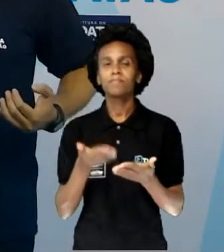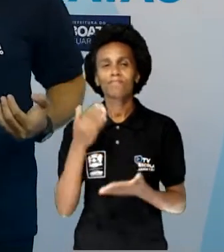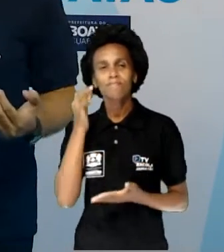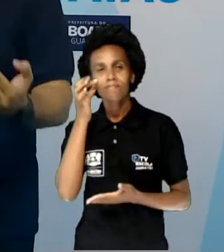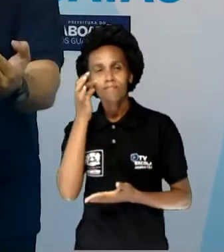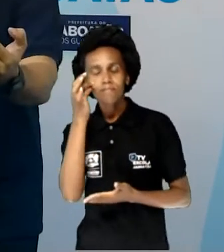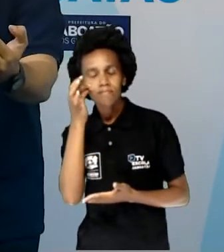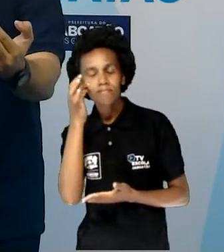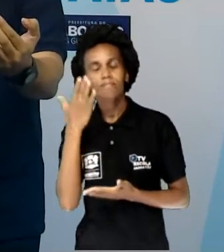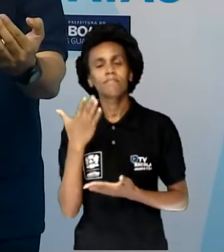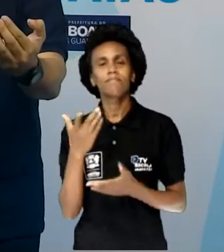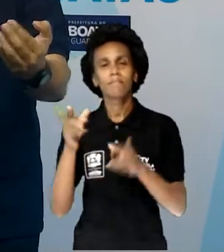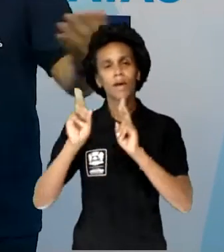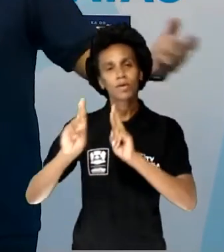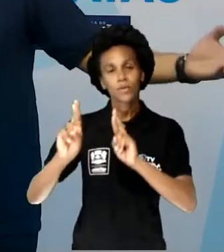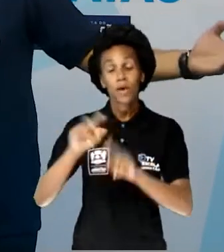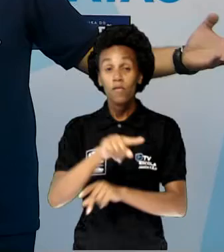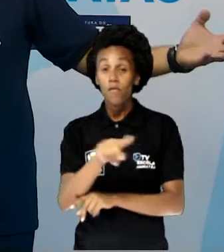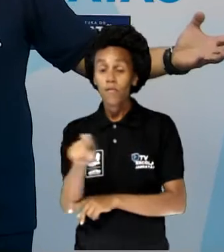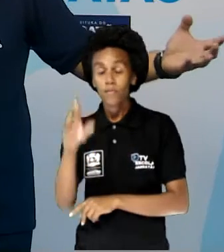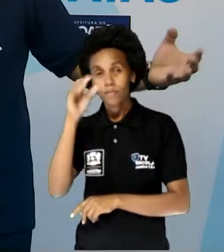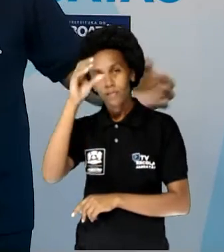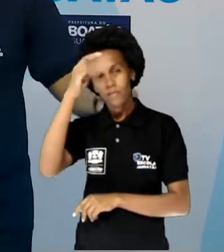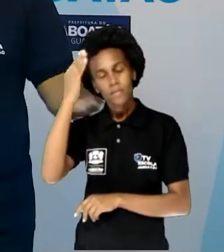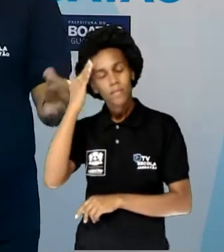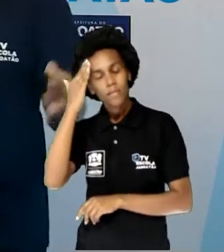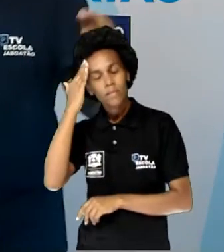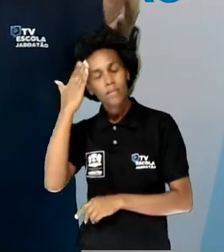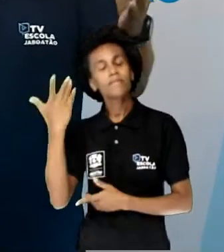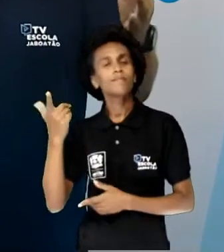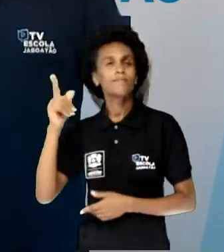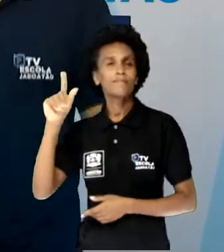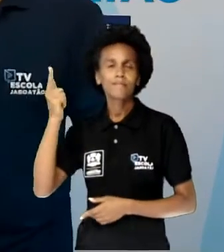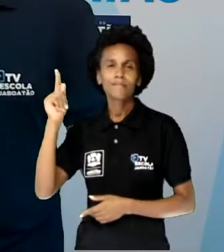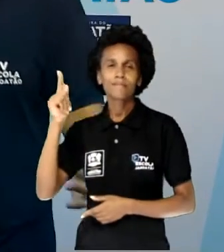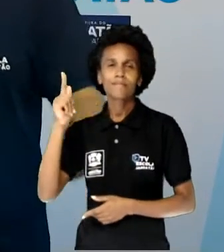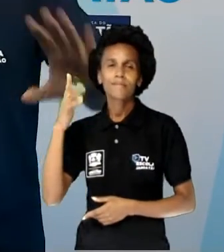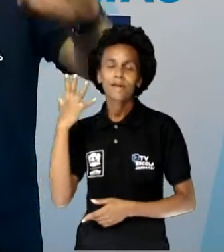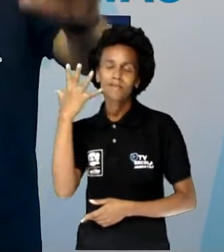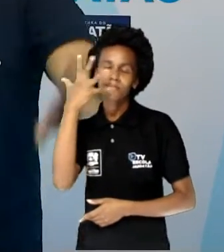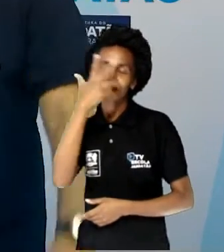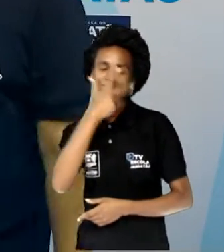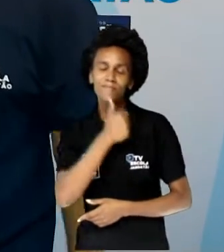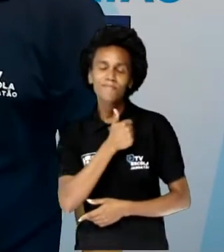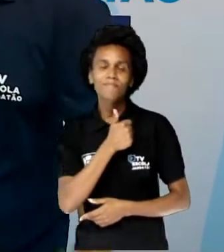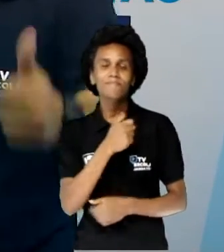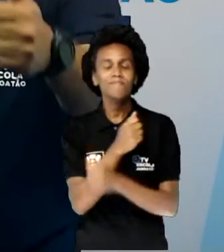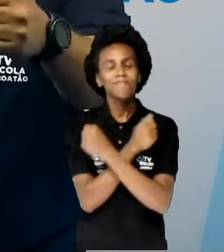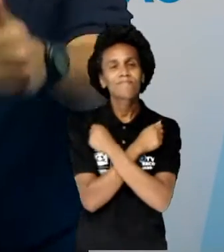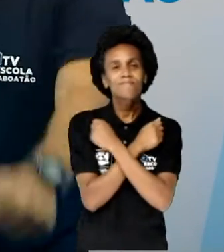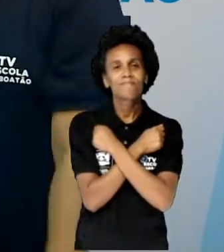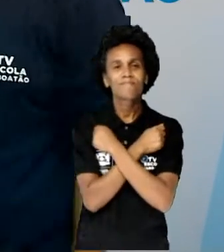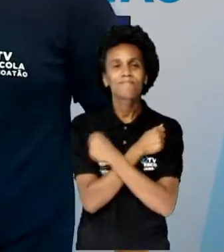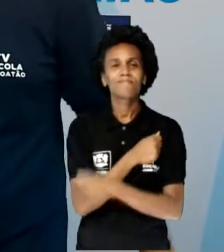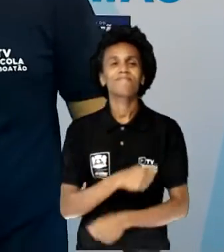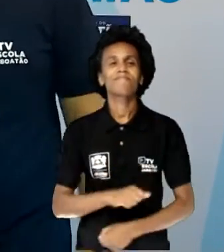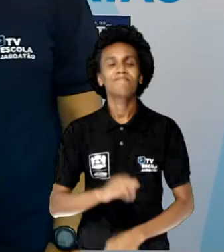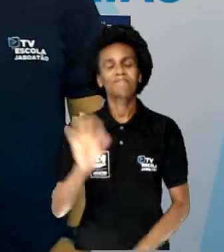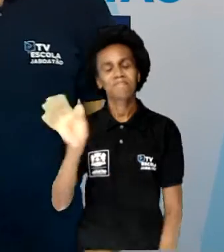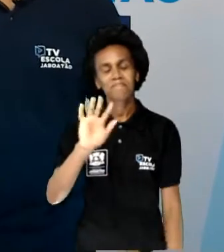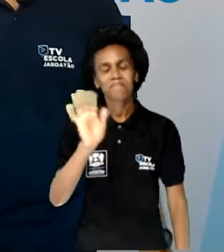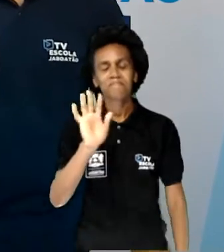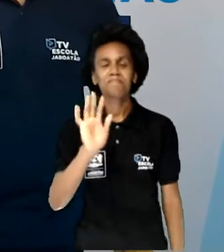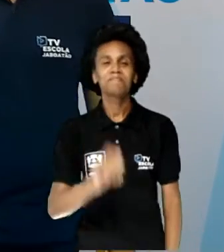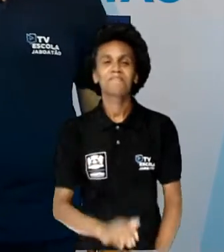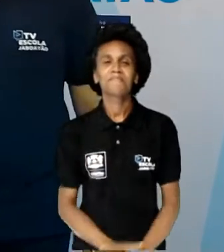presença. Espero que você tenha entendido. Afinal, geografia é linda. Um grande abraço para todos. Zé Rocha, valeu!